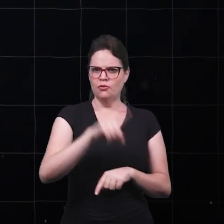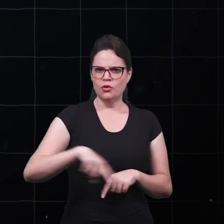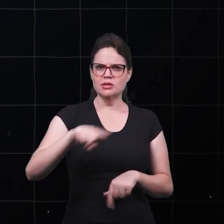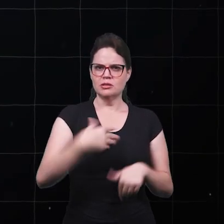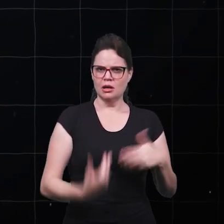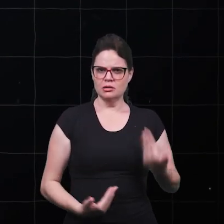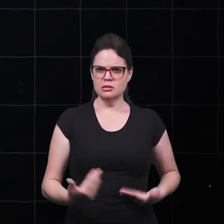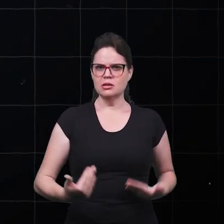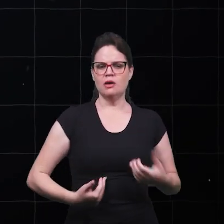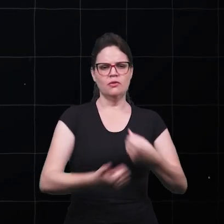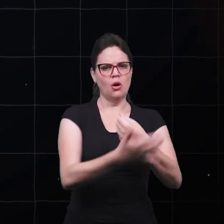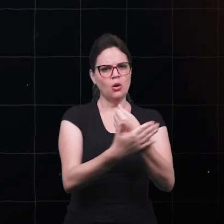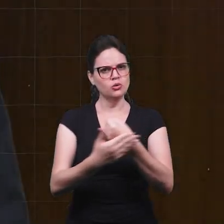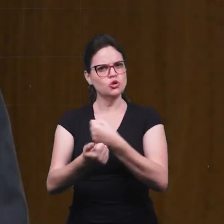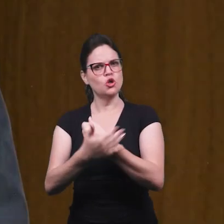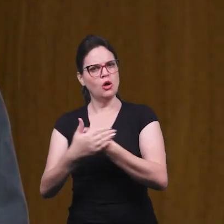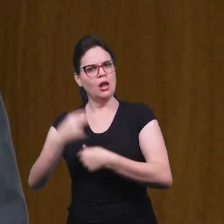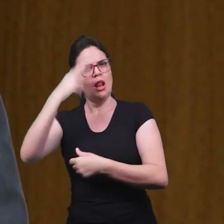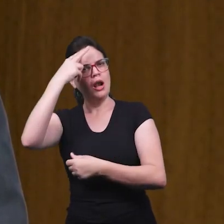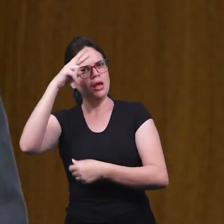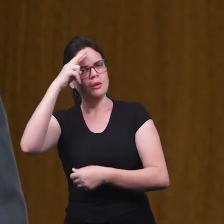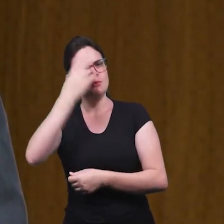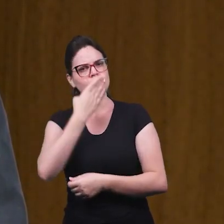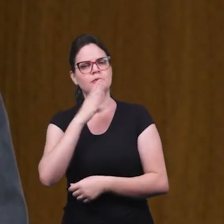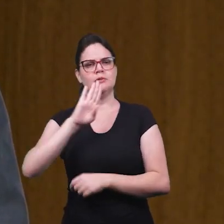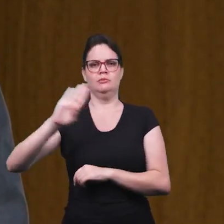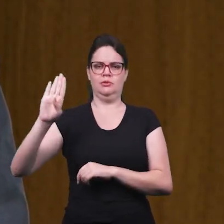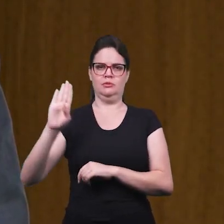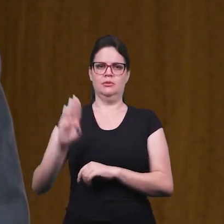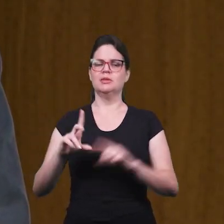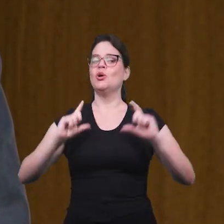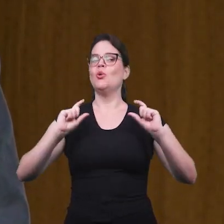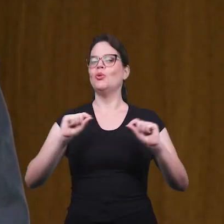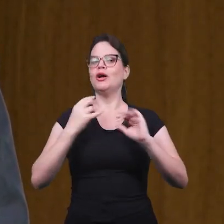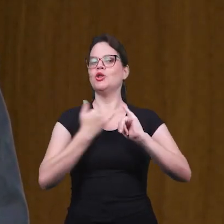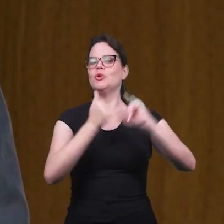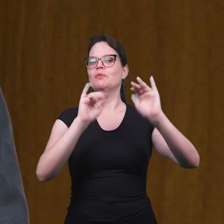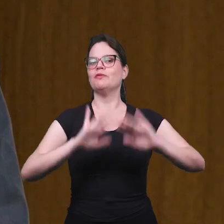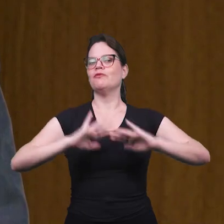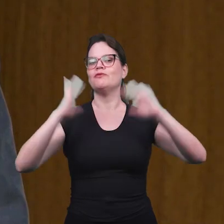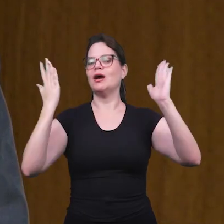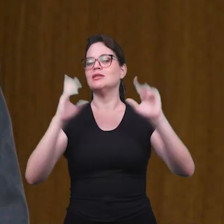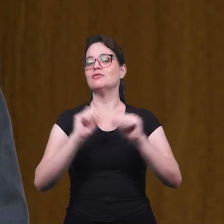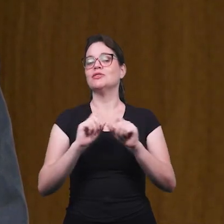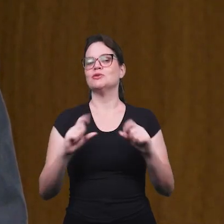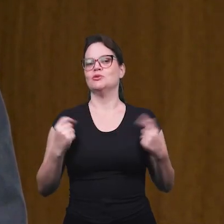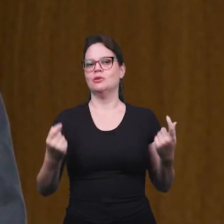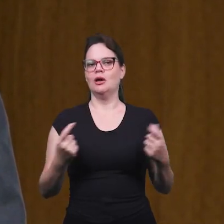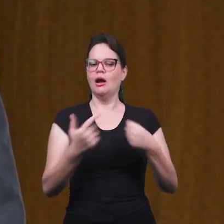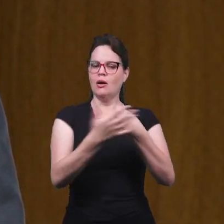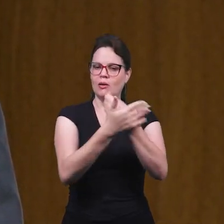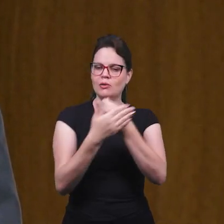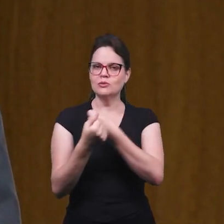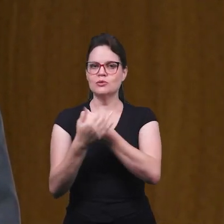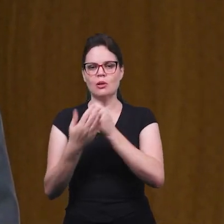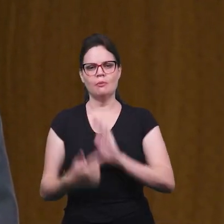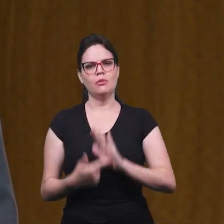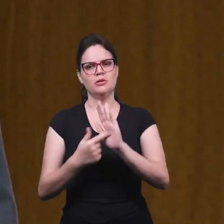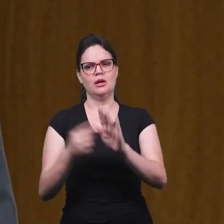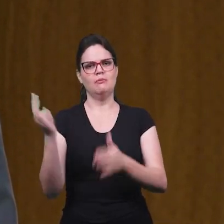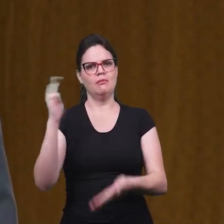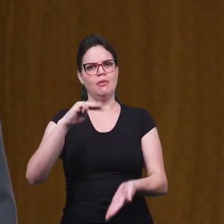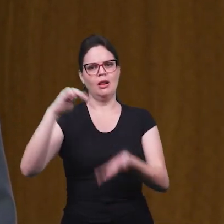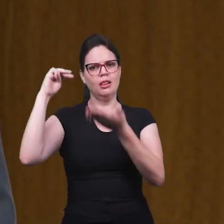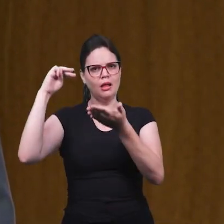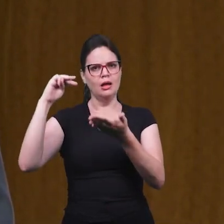essas palavras. O que o Trombetas e Festas fez? Uma mensagem de consolo. Maranata é